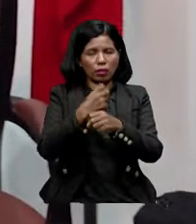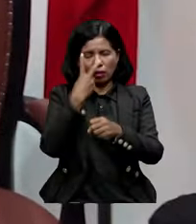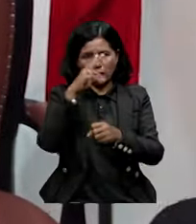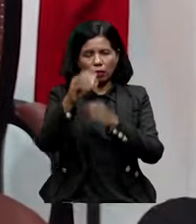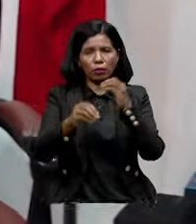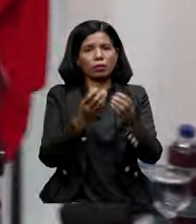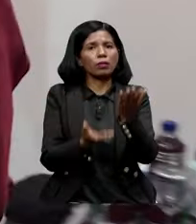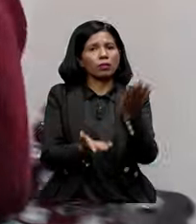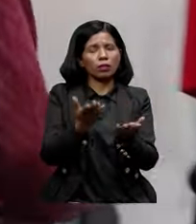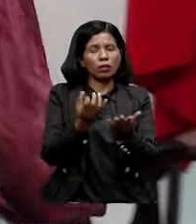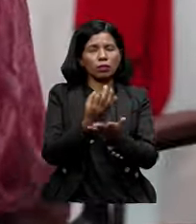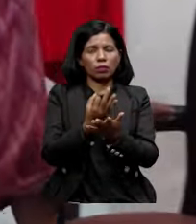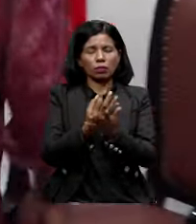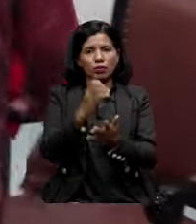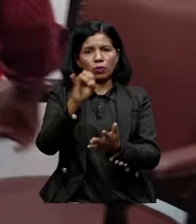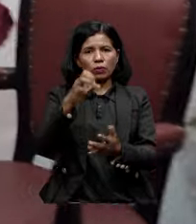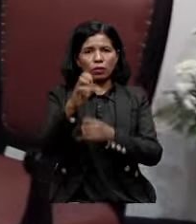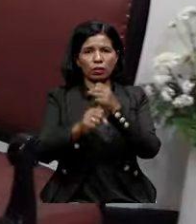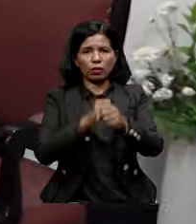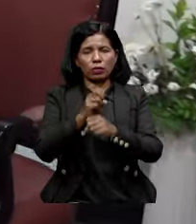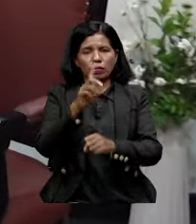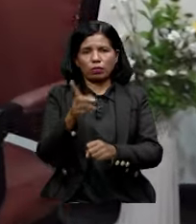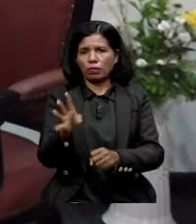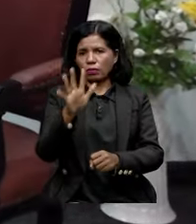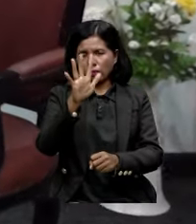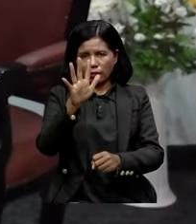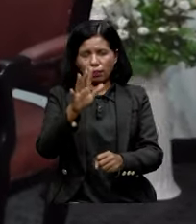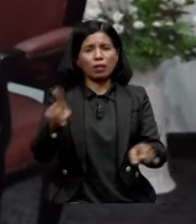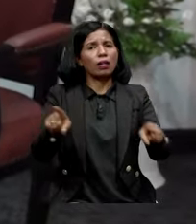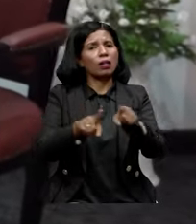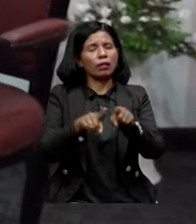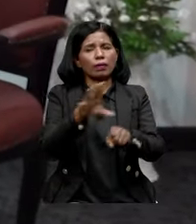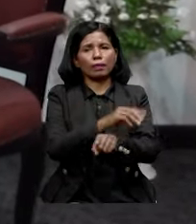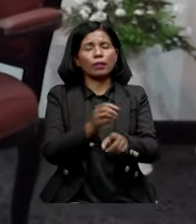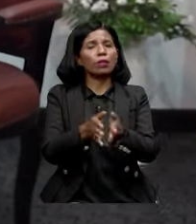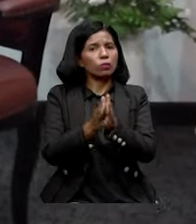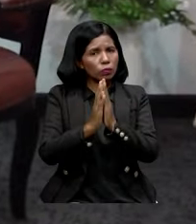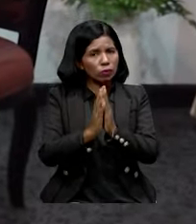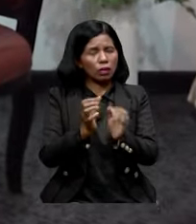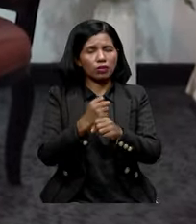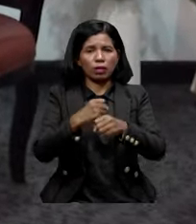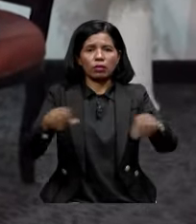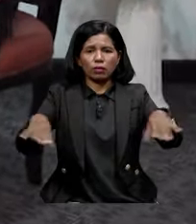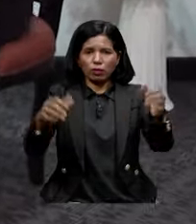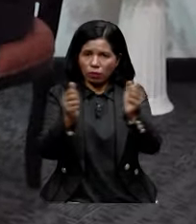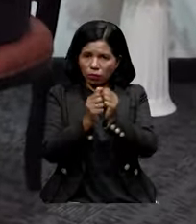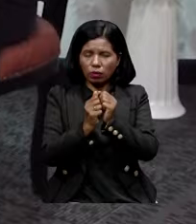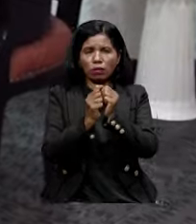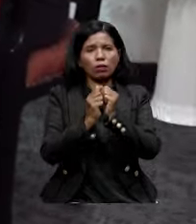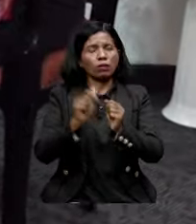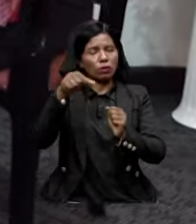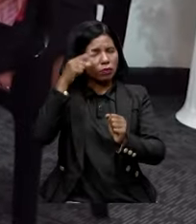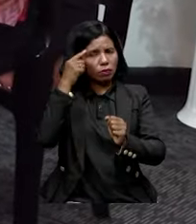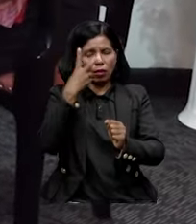batetu orçamento geral estado tinang riuroron resen lima. Tamba né, anesan órgão legislador, usu atu halau coordenação ho governo, ho